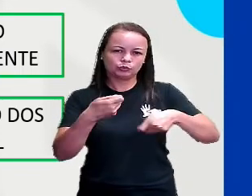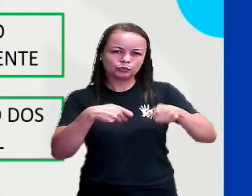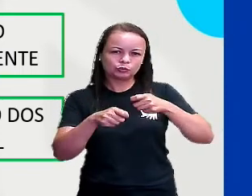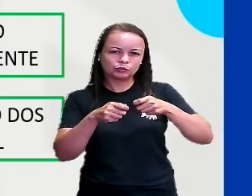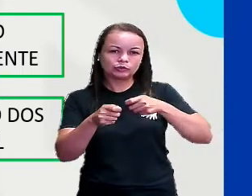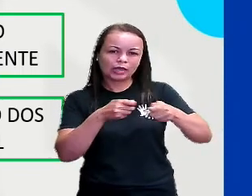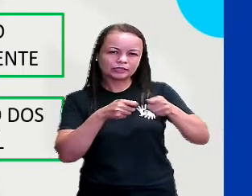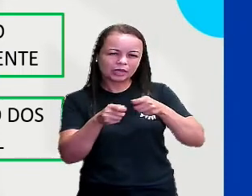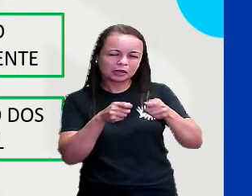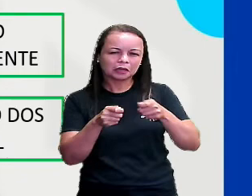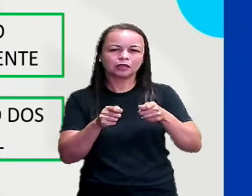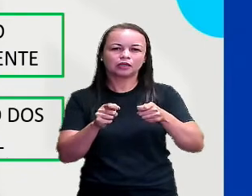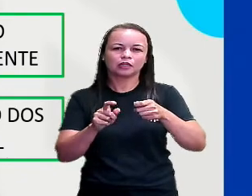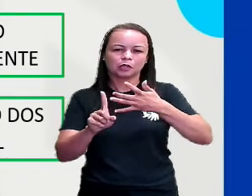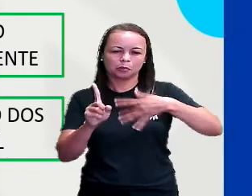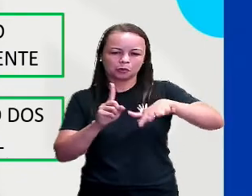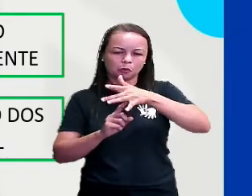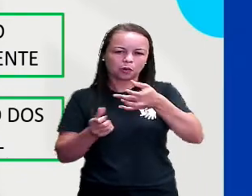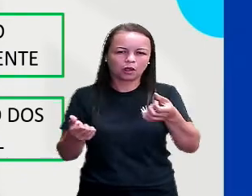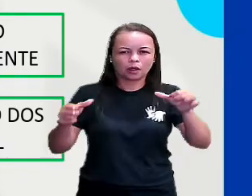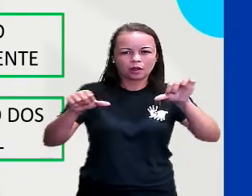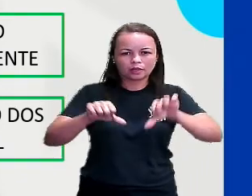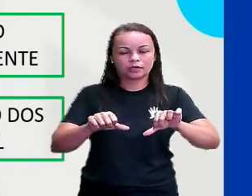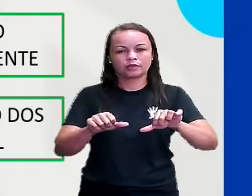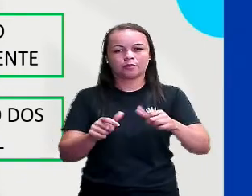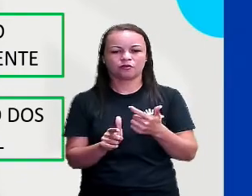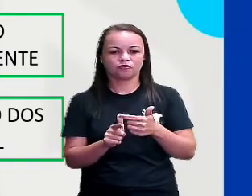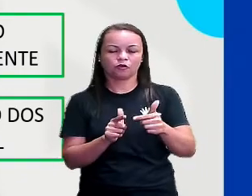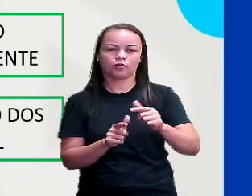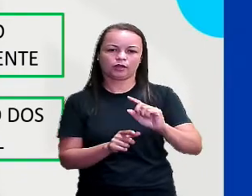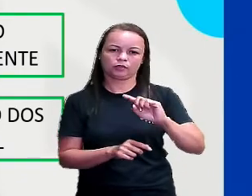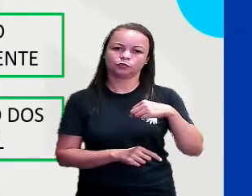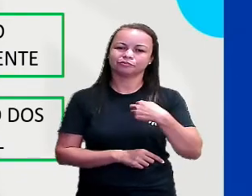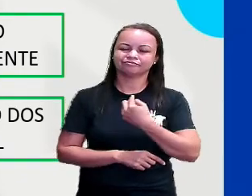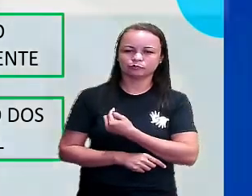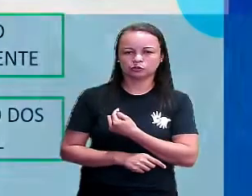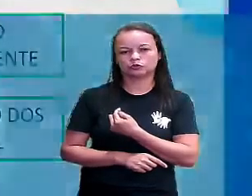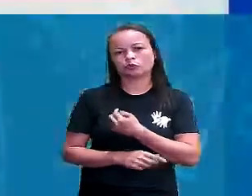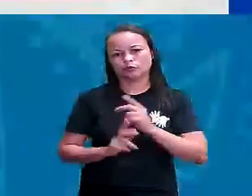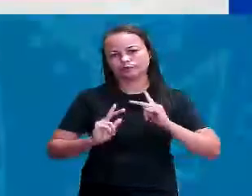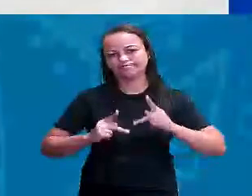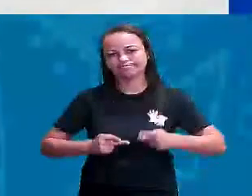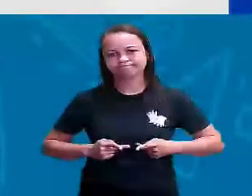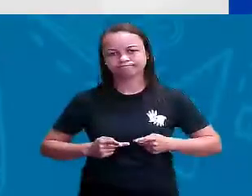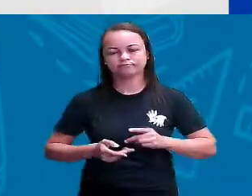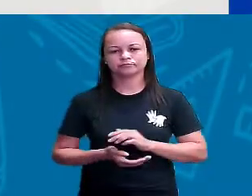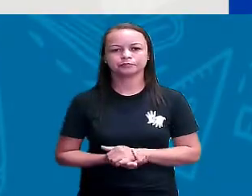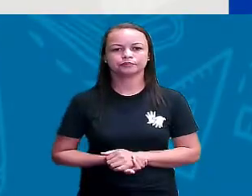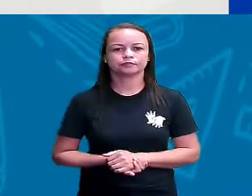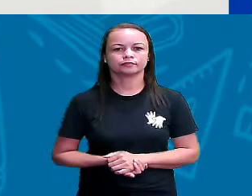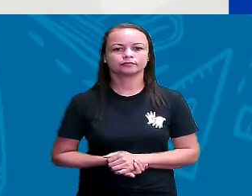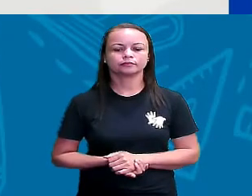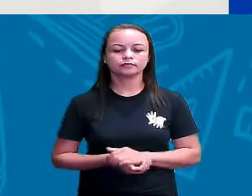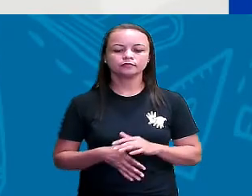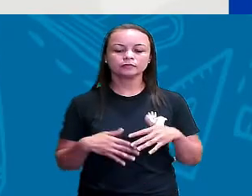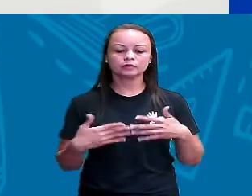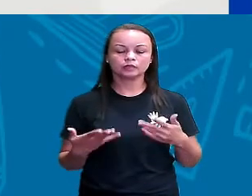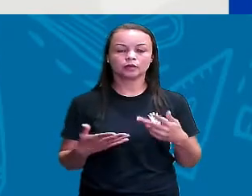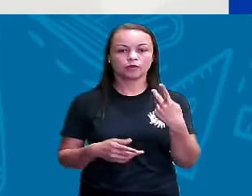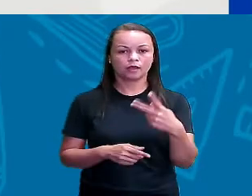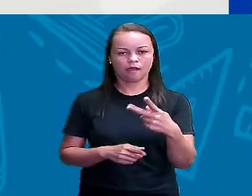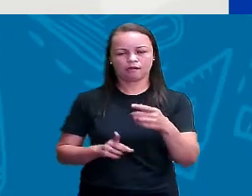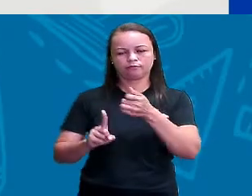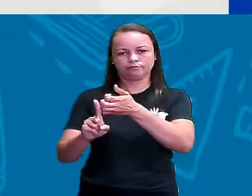ambiental que é provocado, né, em grande parte por nós seres humanos, tá certo? Portanto, essas